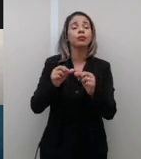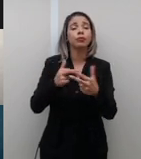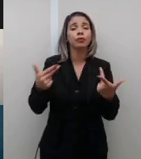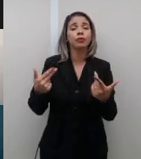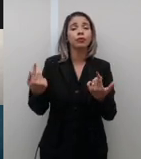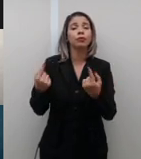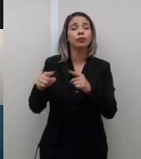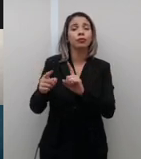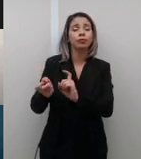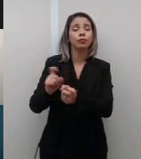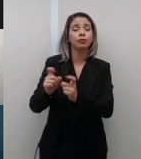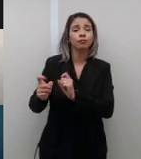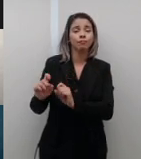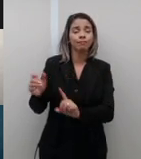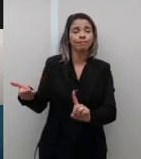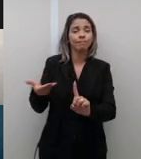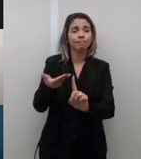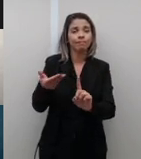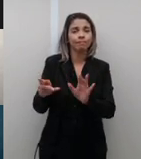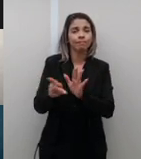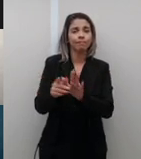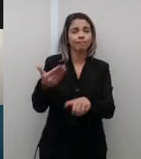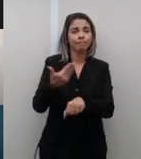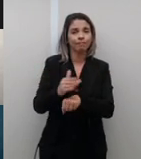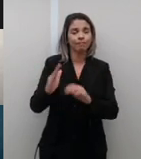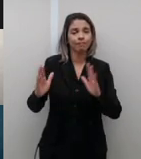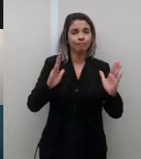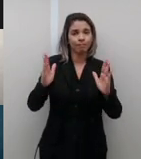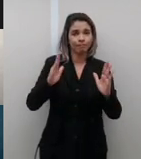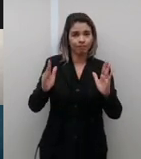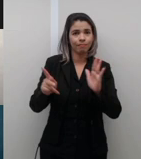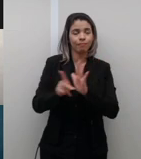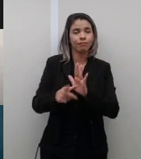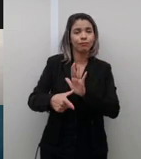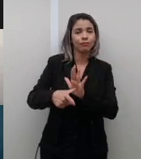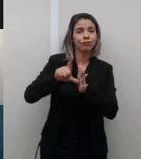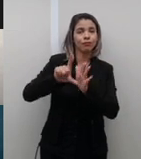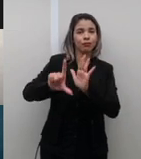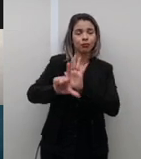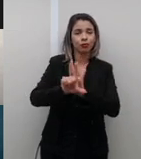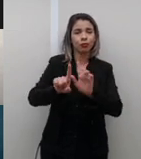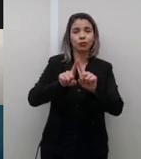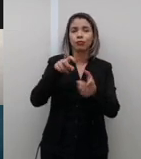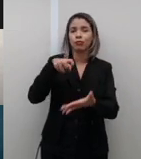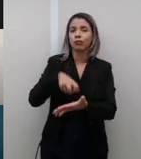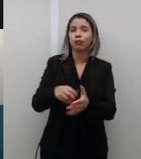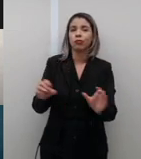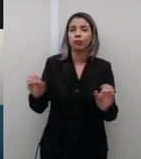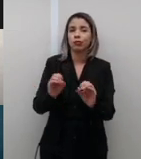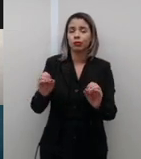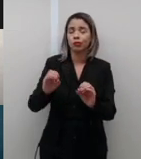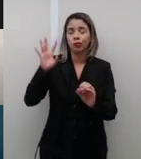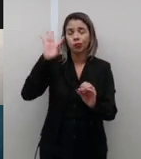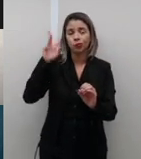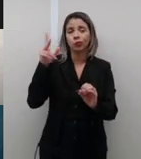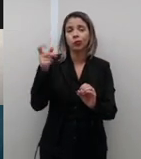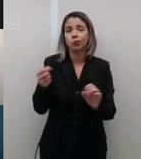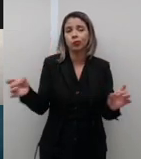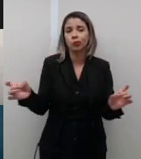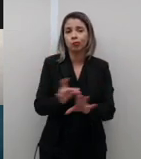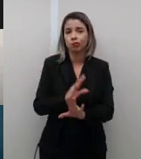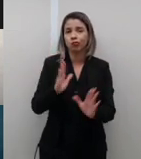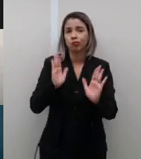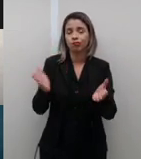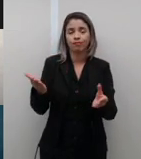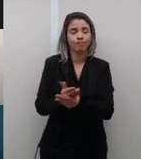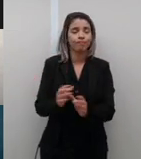culposos praticados na vigência do texto anterior da lei, porém sem condenação transitada em julgado, em virtude da